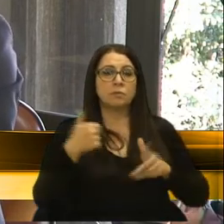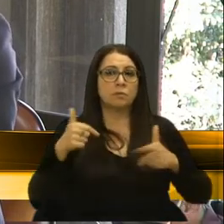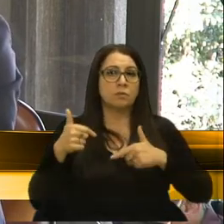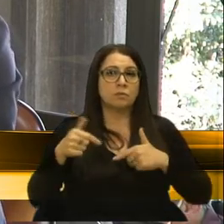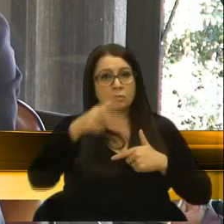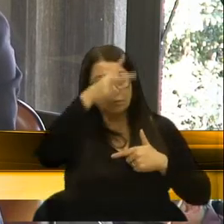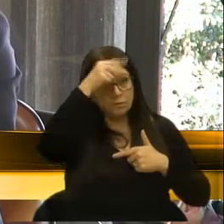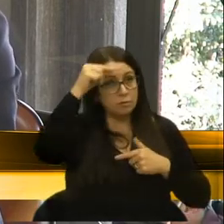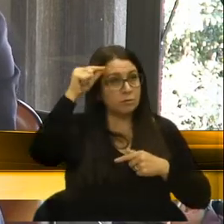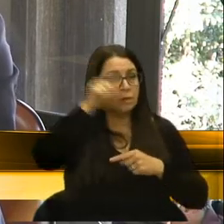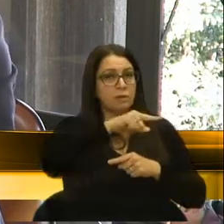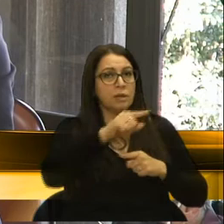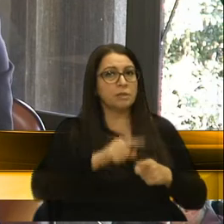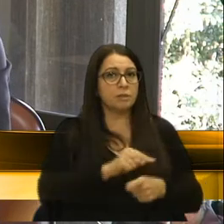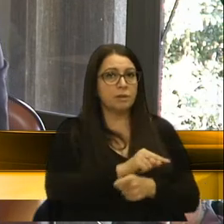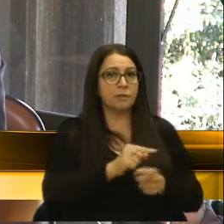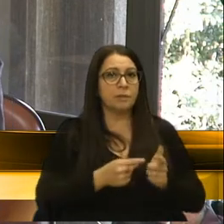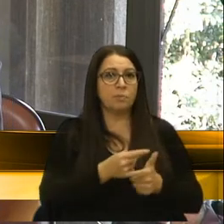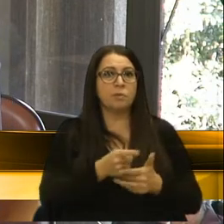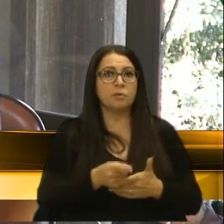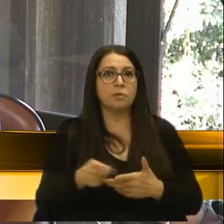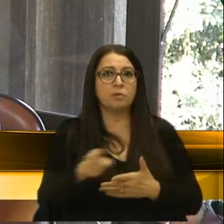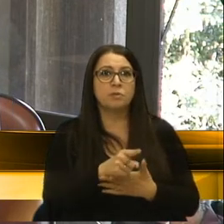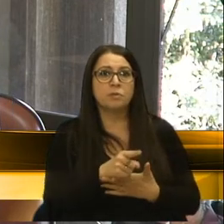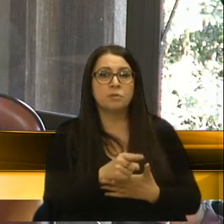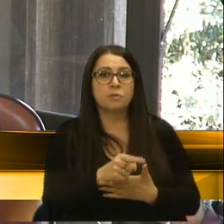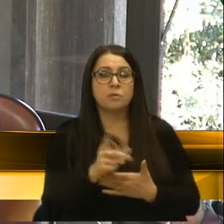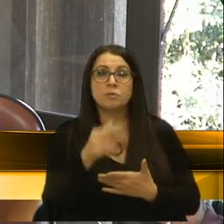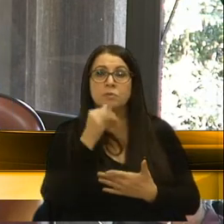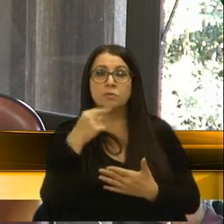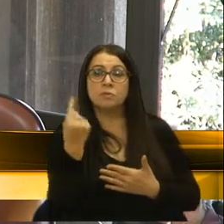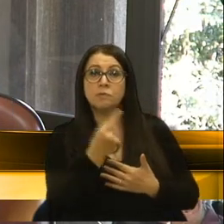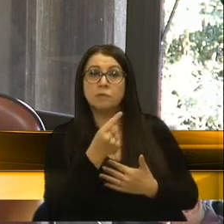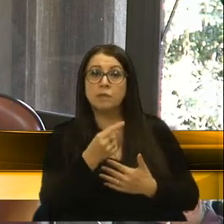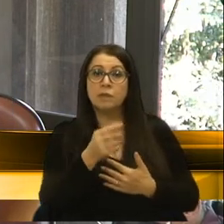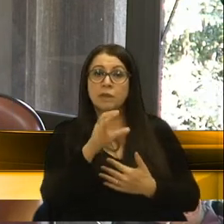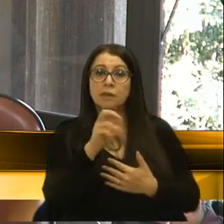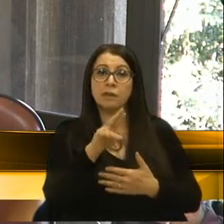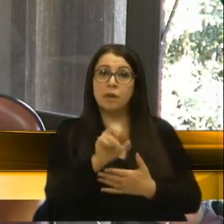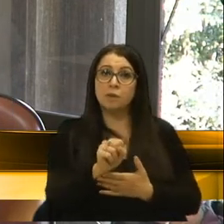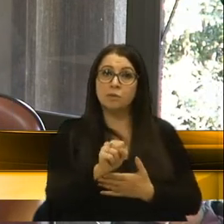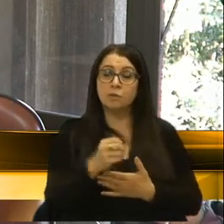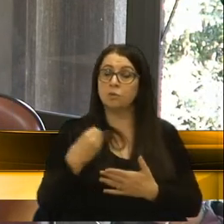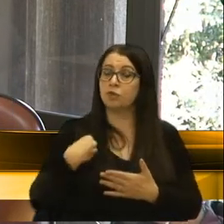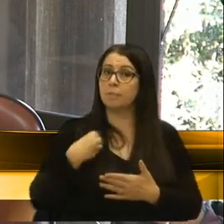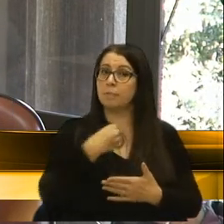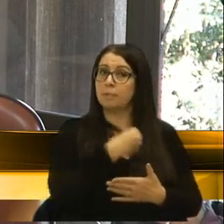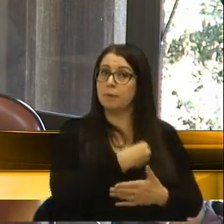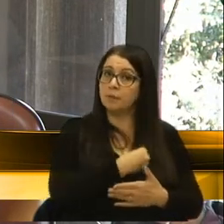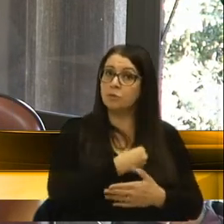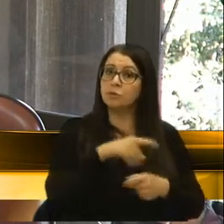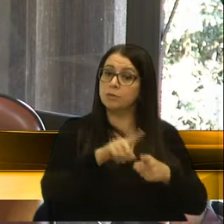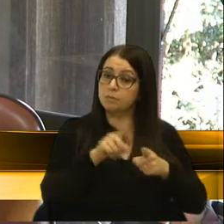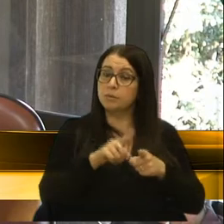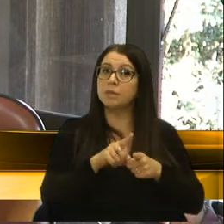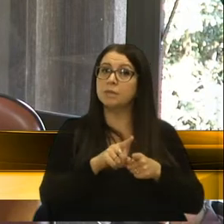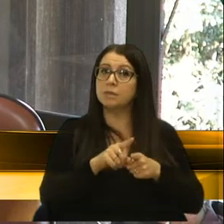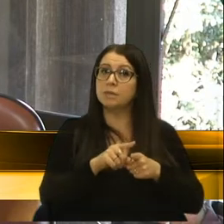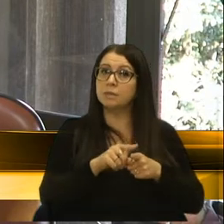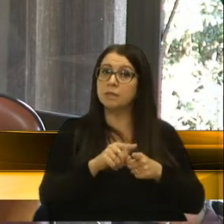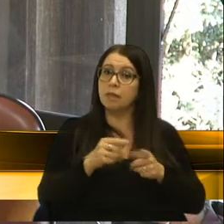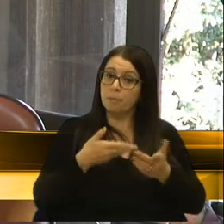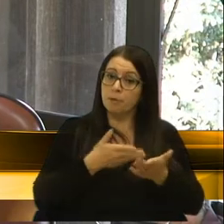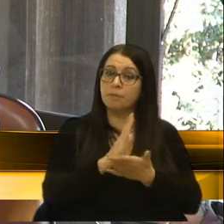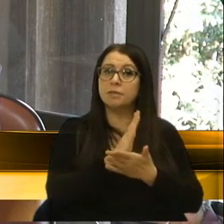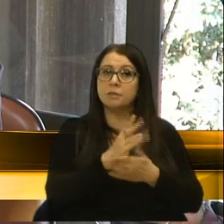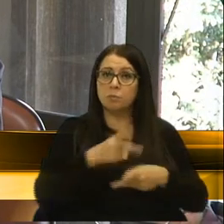público da UPA 24 horas, inclusive em prover os cargos de médico, além de excelência e aprovação